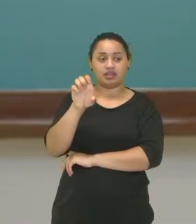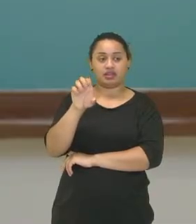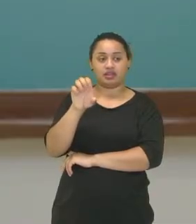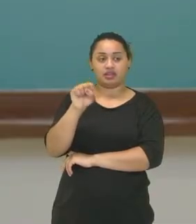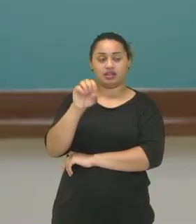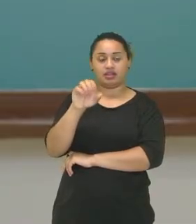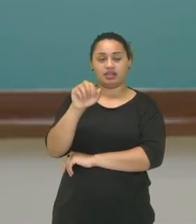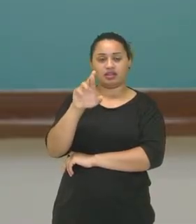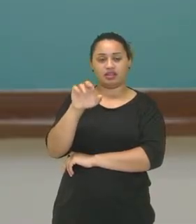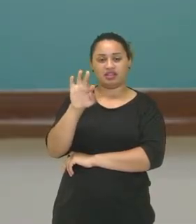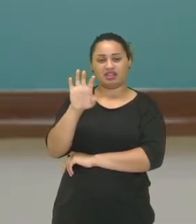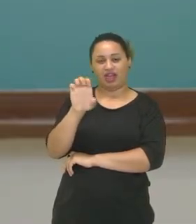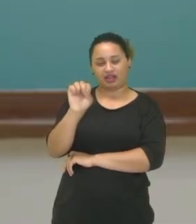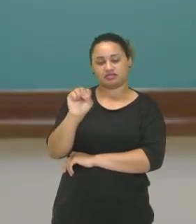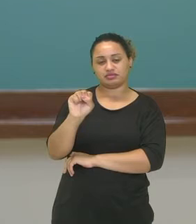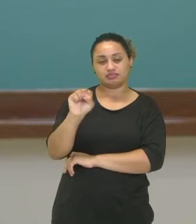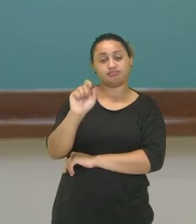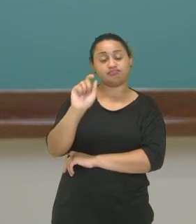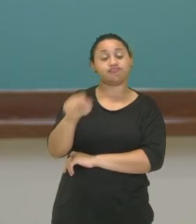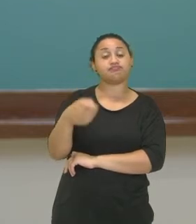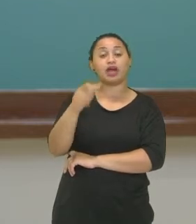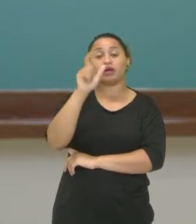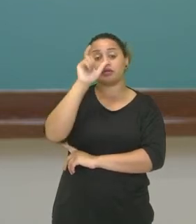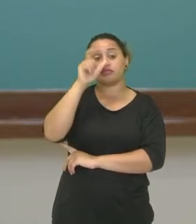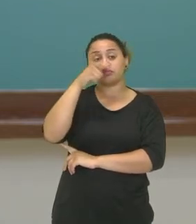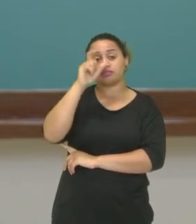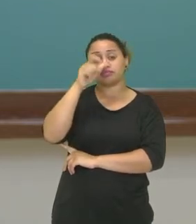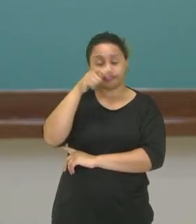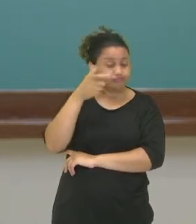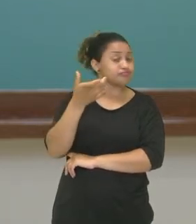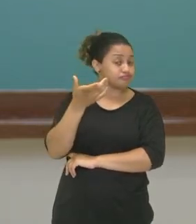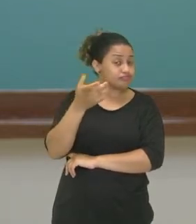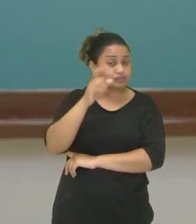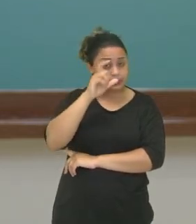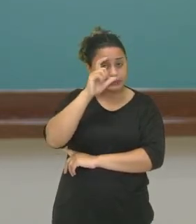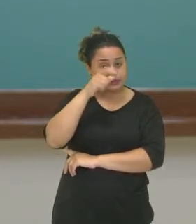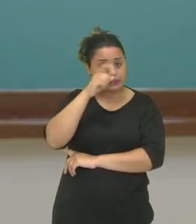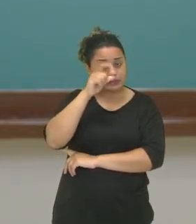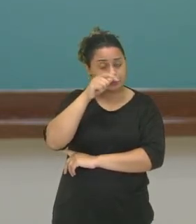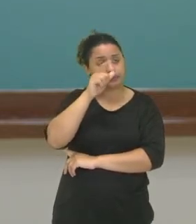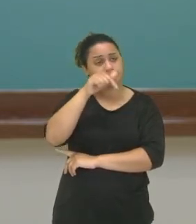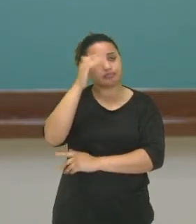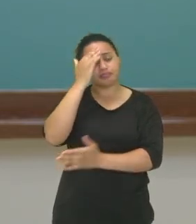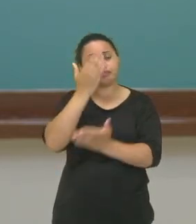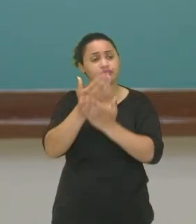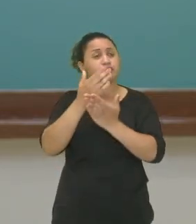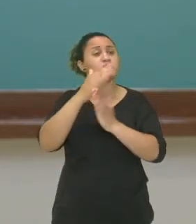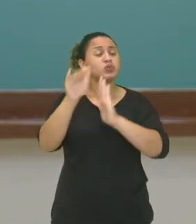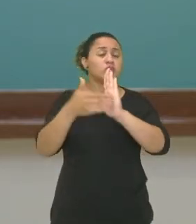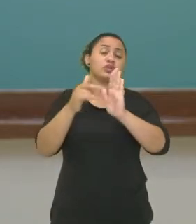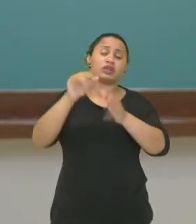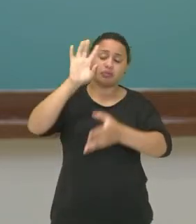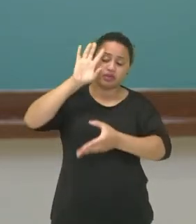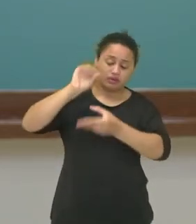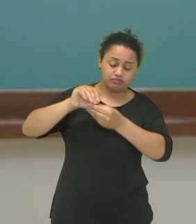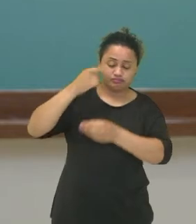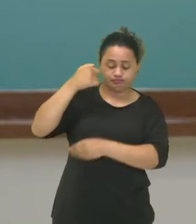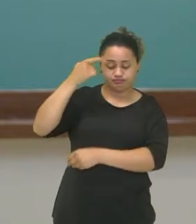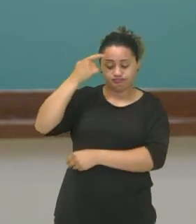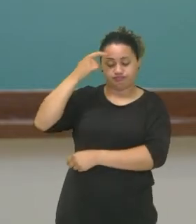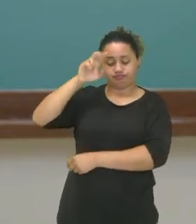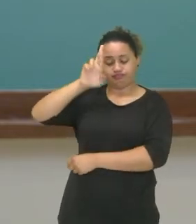Descartes marca esse momento porque ele acreditava que tudo pode ser compreendido pela razão. Então, se os